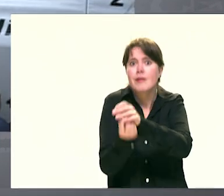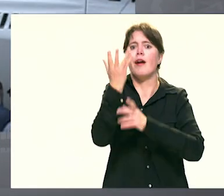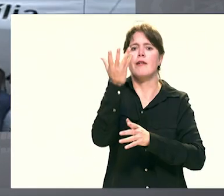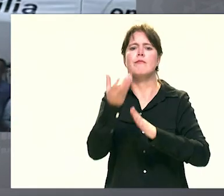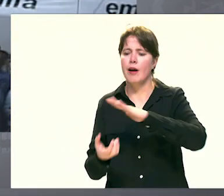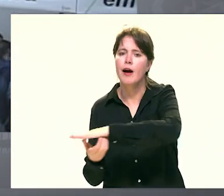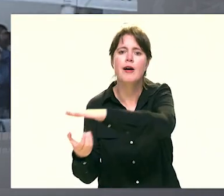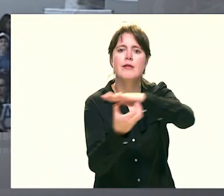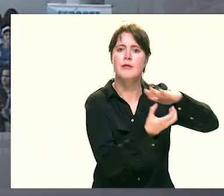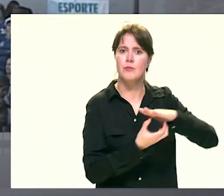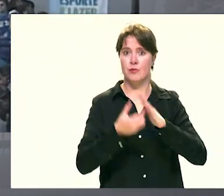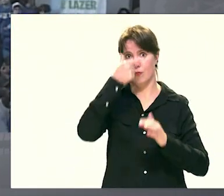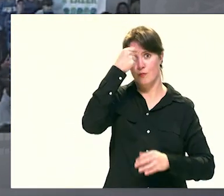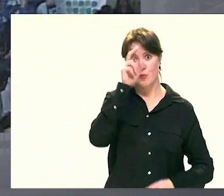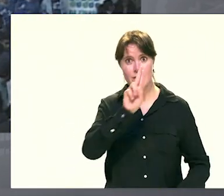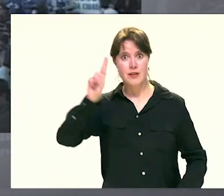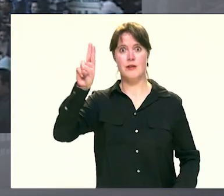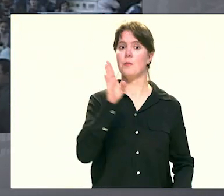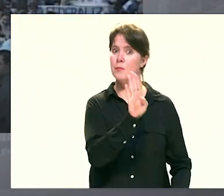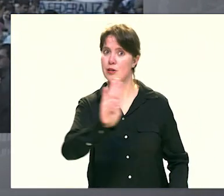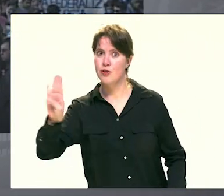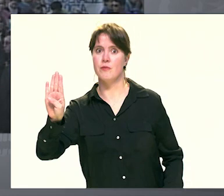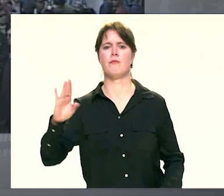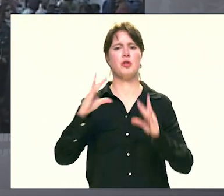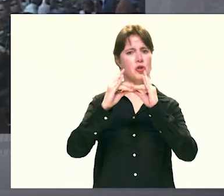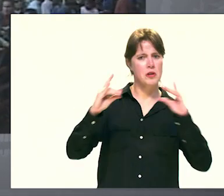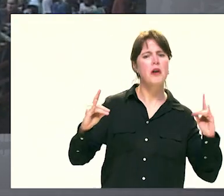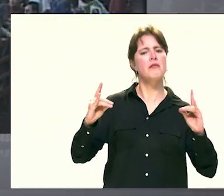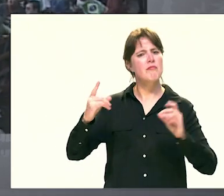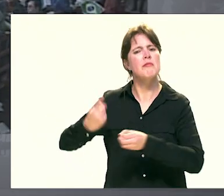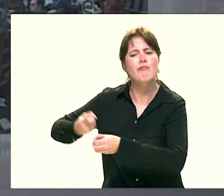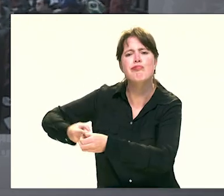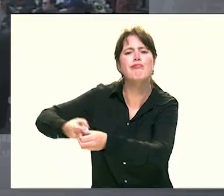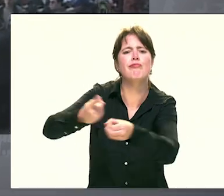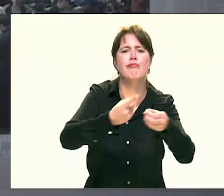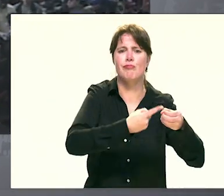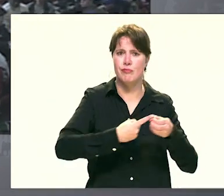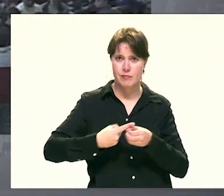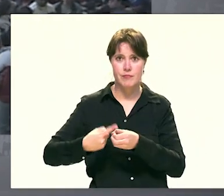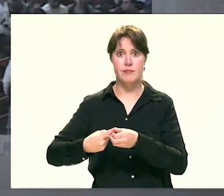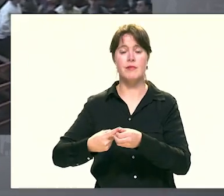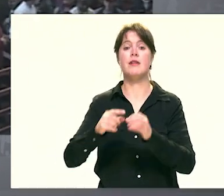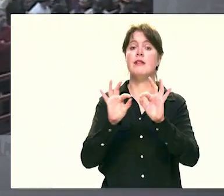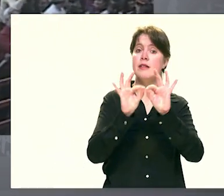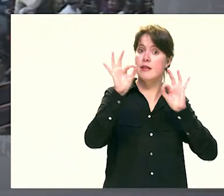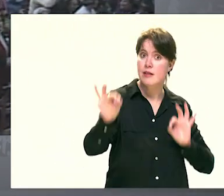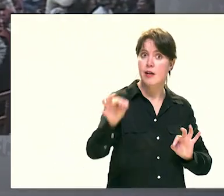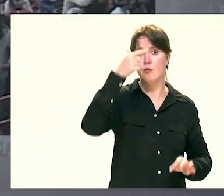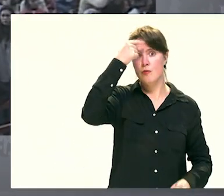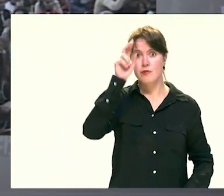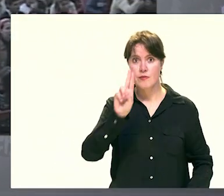estamos implantando os campos universitários de Bagé e de Jaguarão e das demais cidades através da